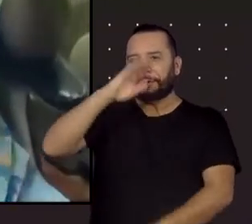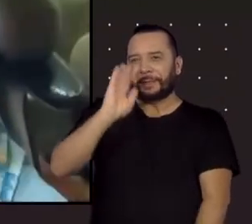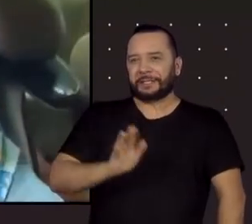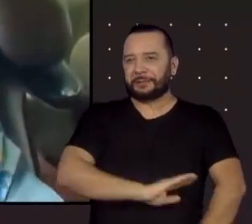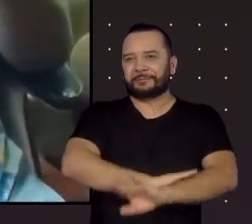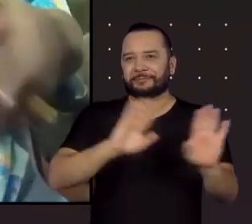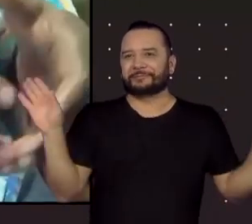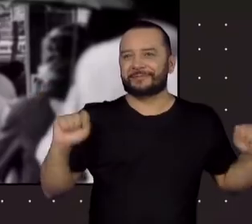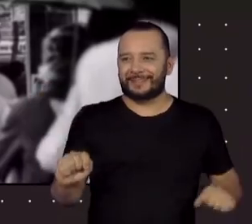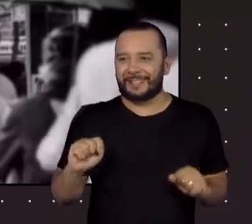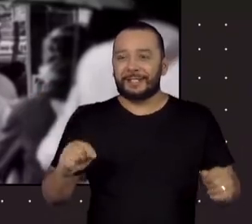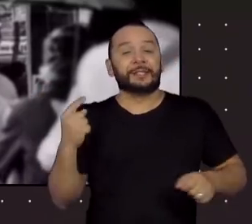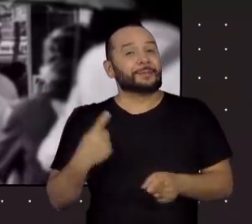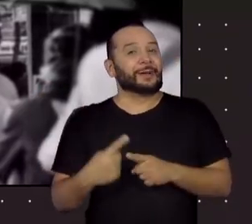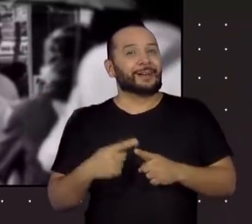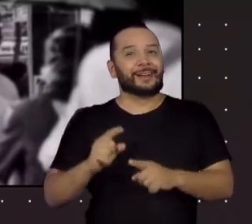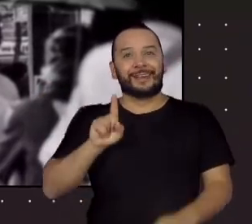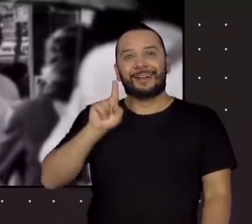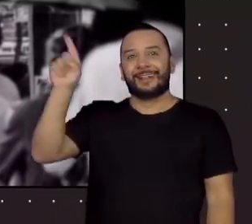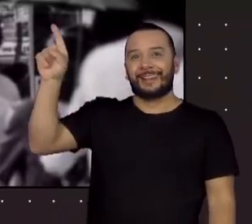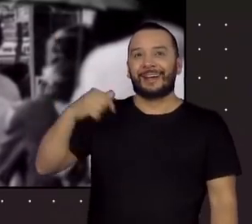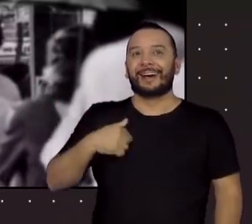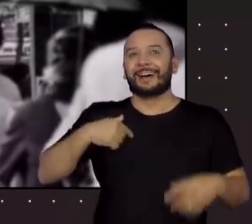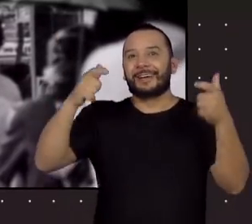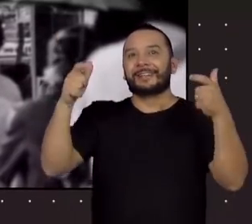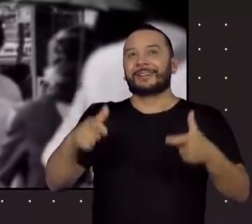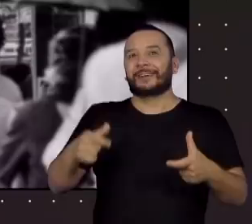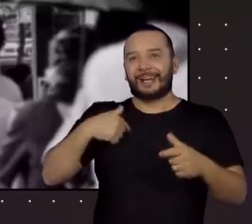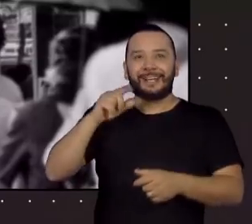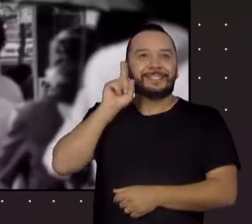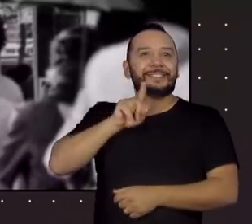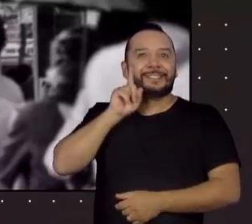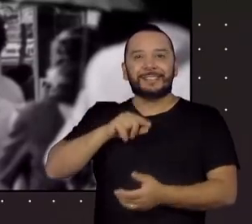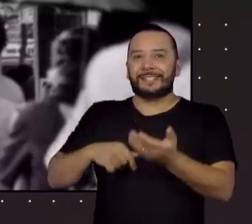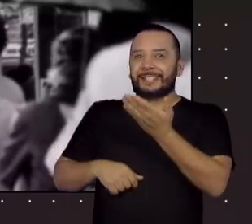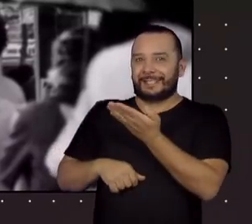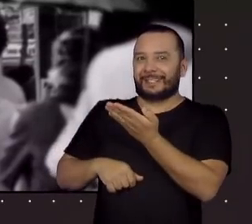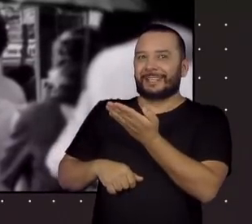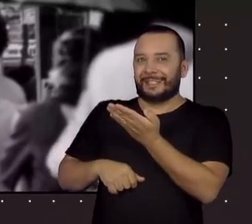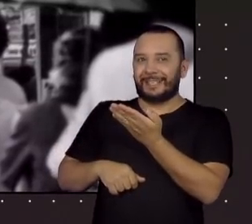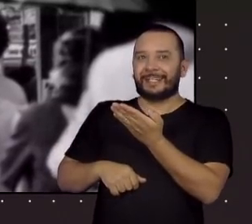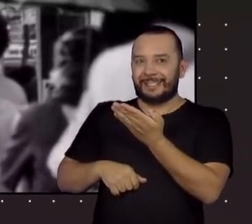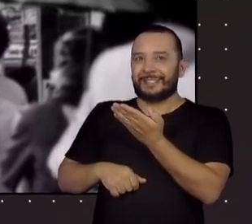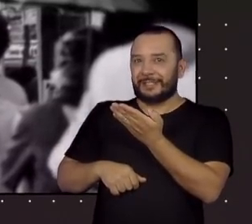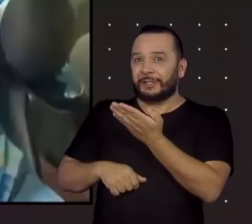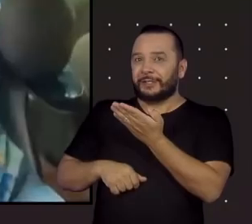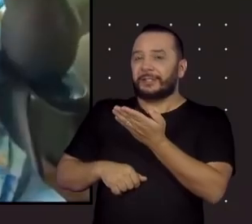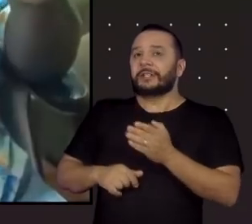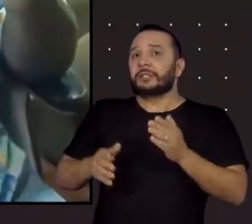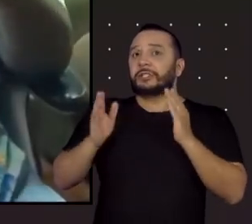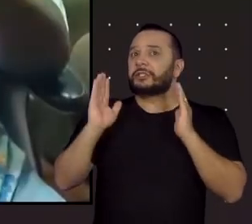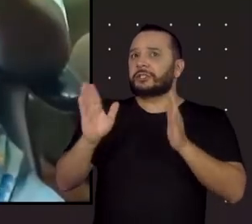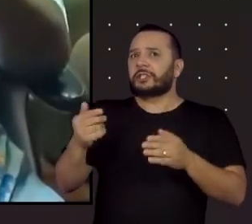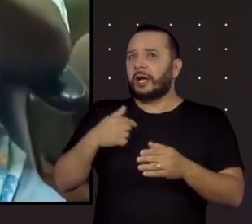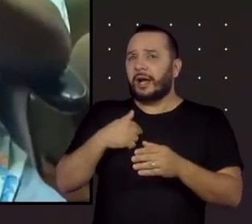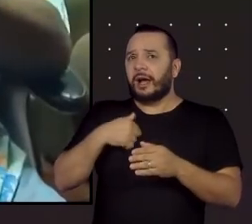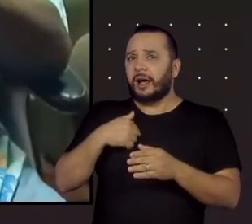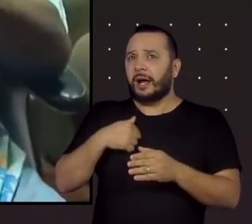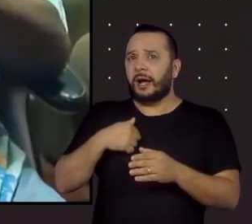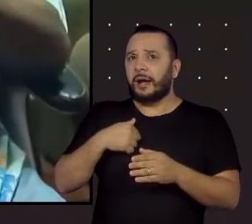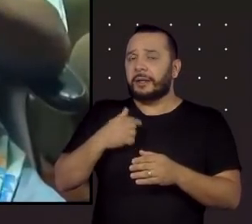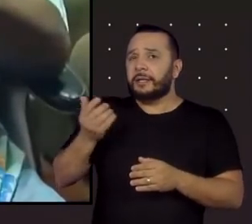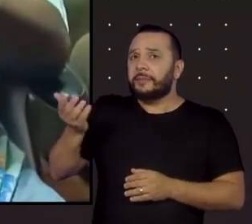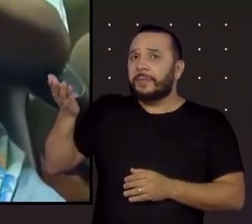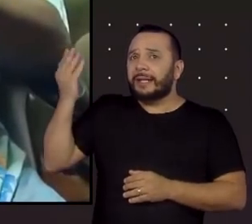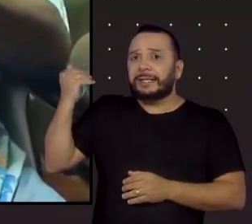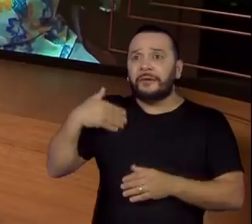Porque lá no Harlem, o Apollo Theatre, ele não fecha. Ou melhor, não fechava, não sei porque agora fecha. Mas na minha